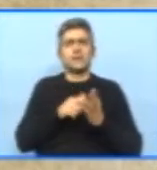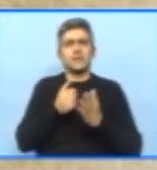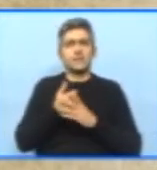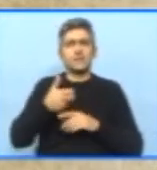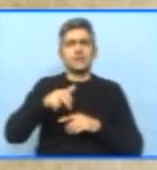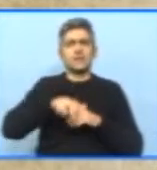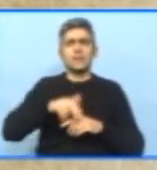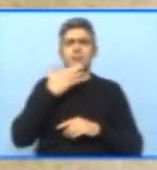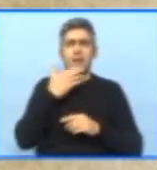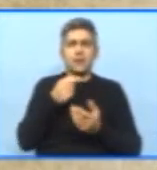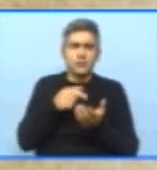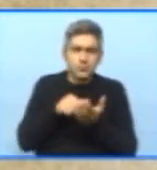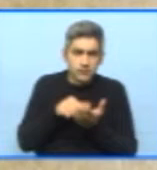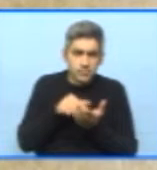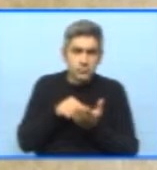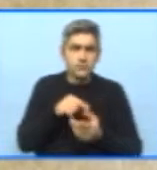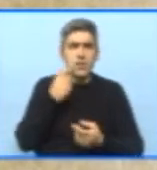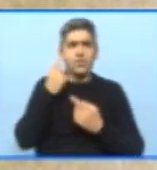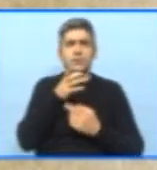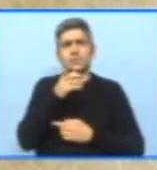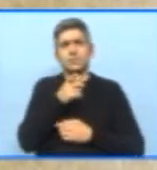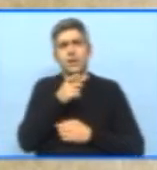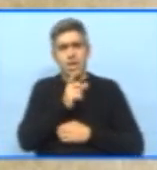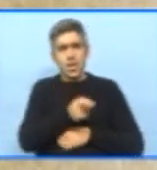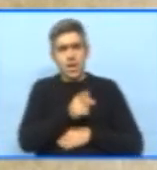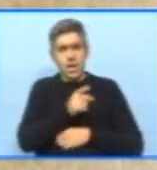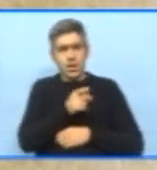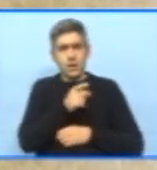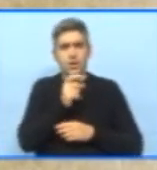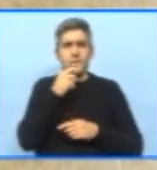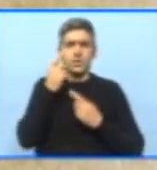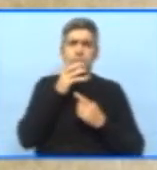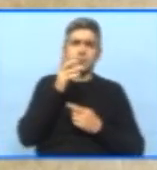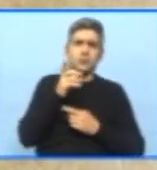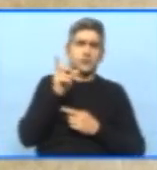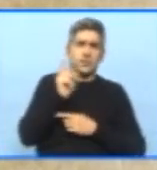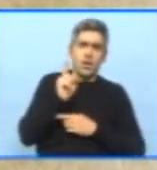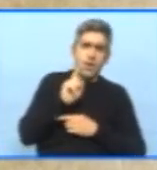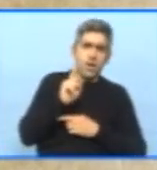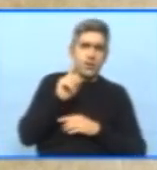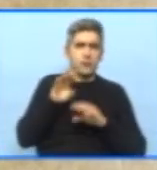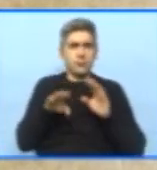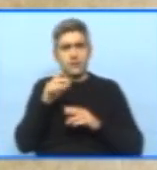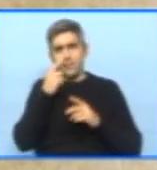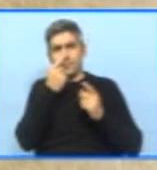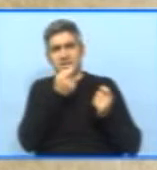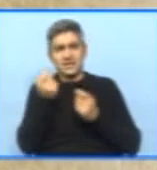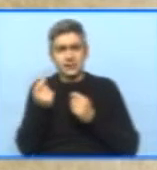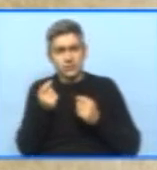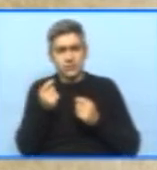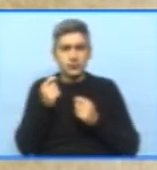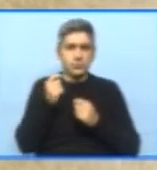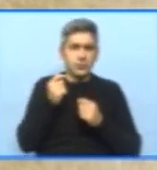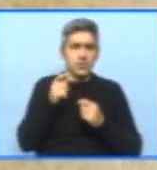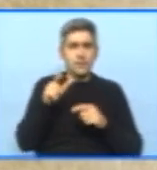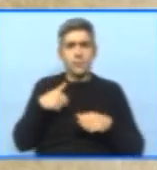sentado a pedir esmola? Uns diziam: é ele. Outros afirmavam: não é, é parecido com ele. Mas